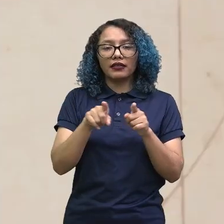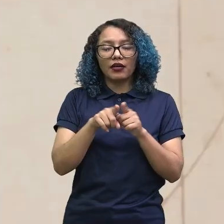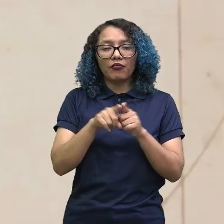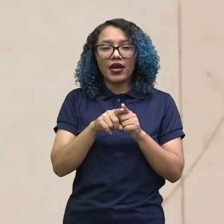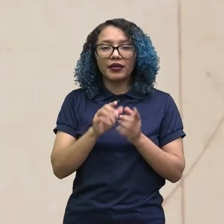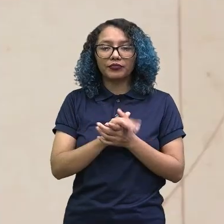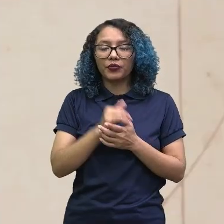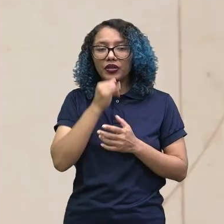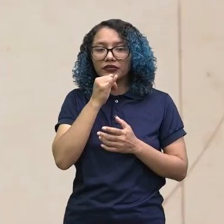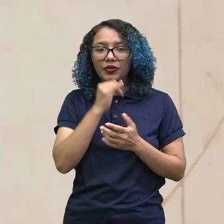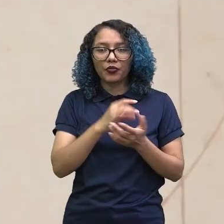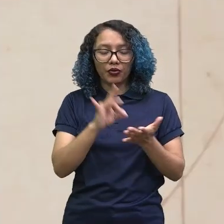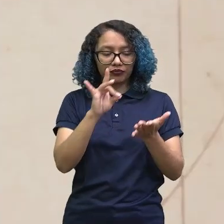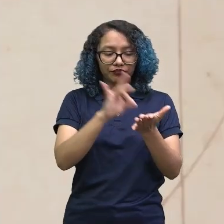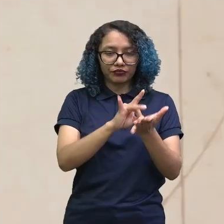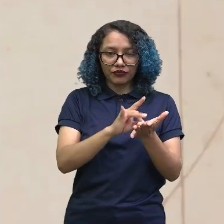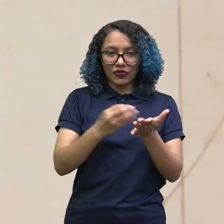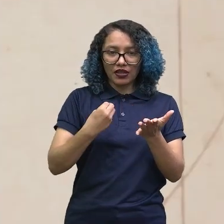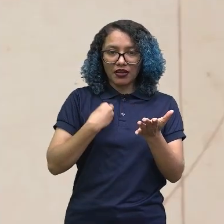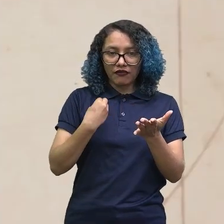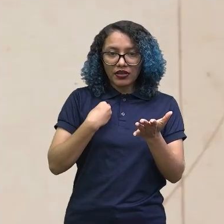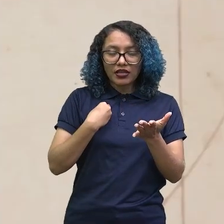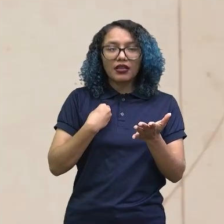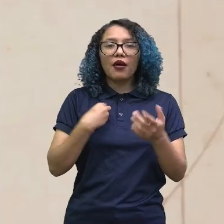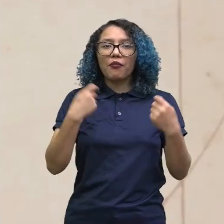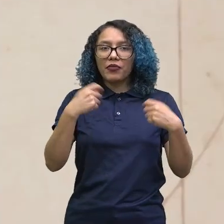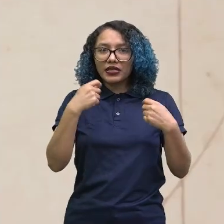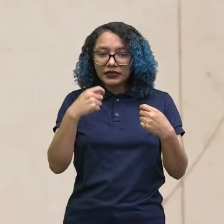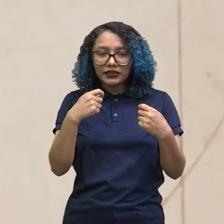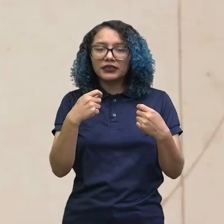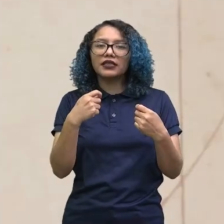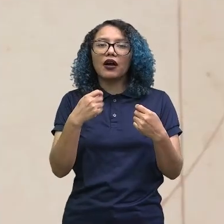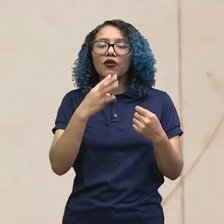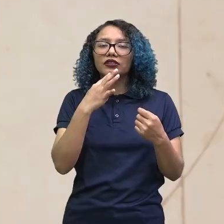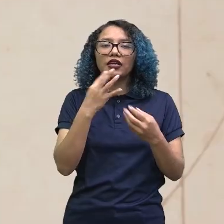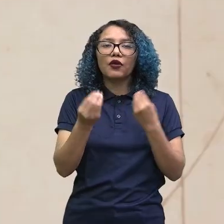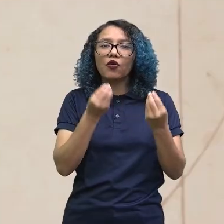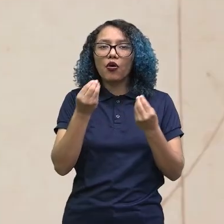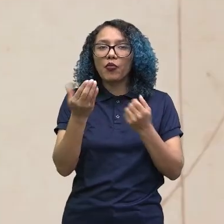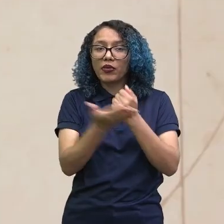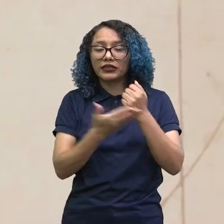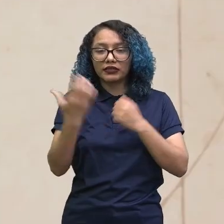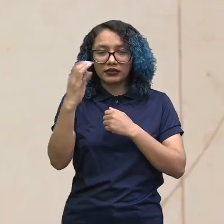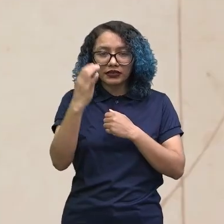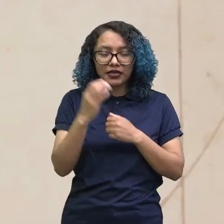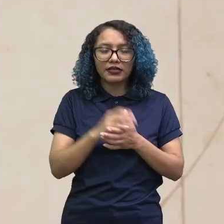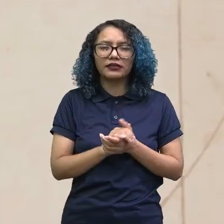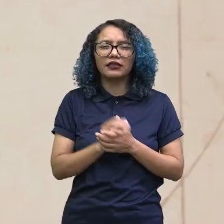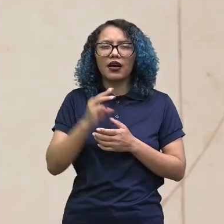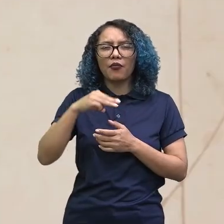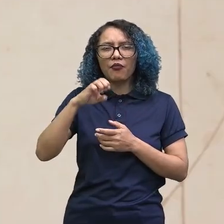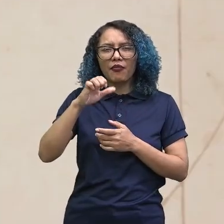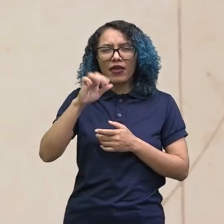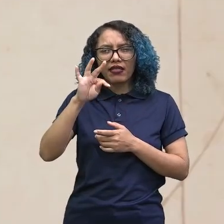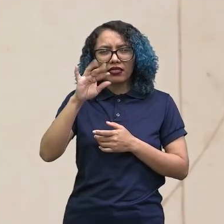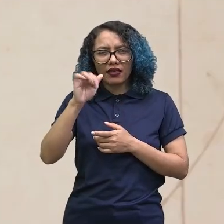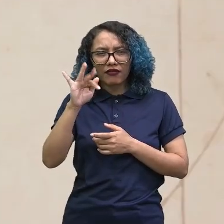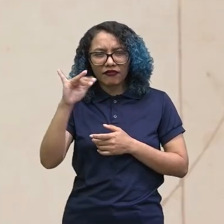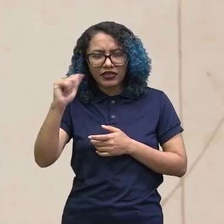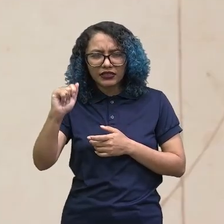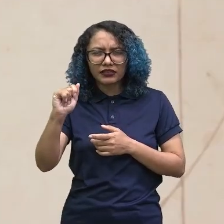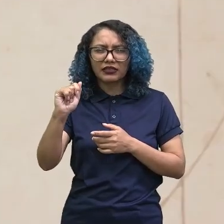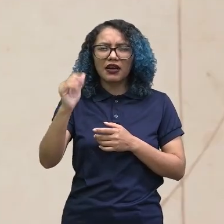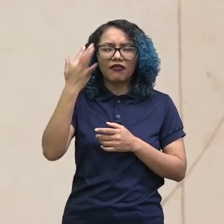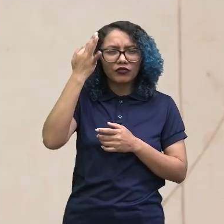realidade que não seja fora do alcance da ciência. A metafísica, a filosofia, a